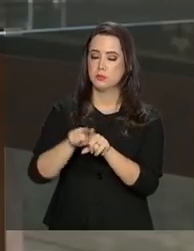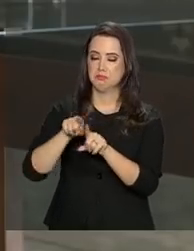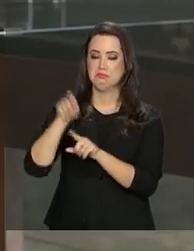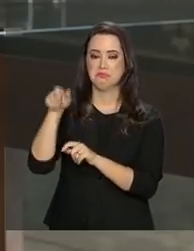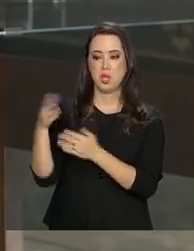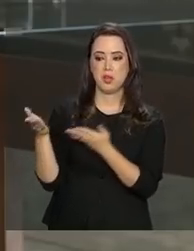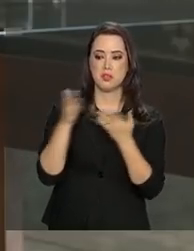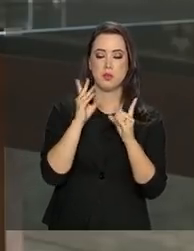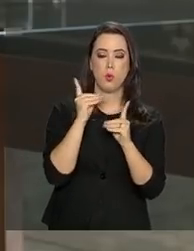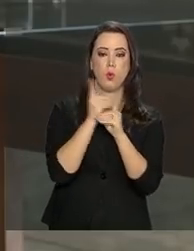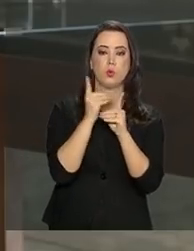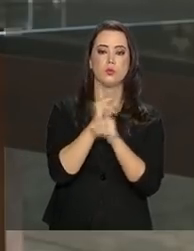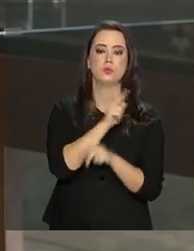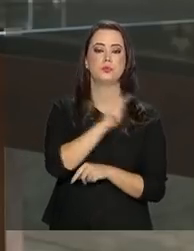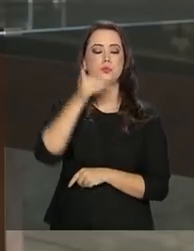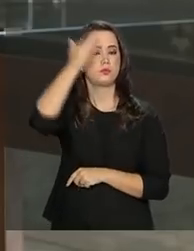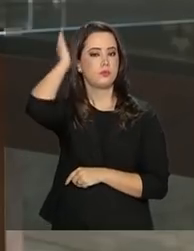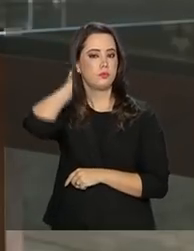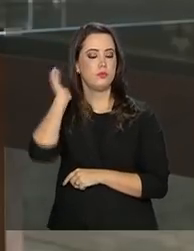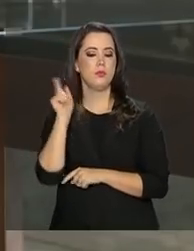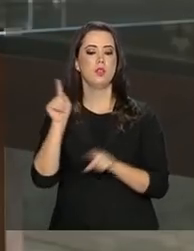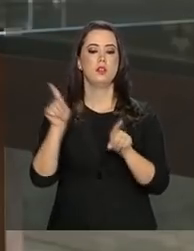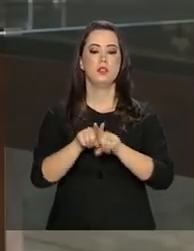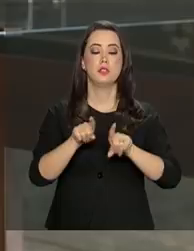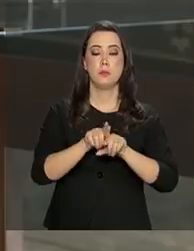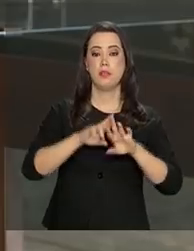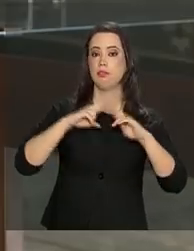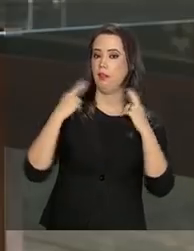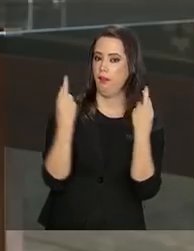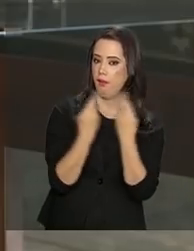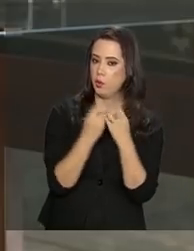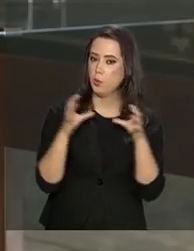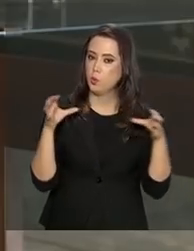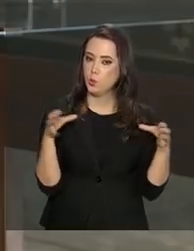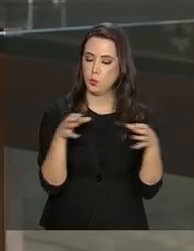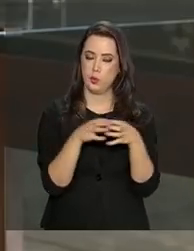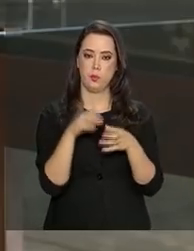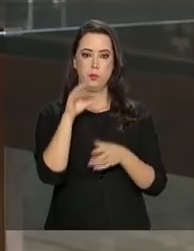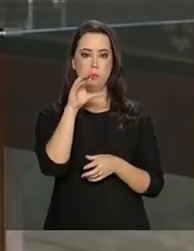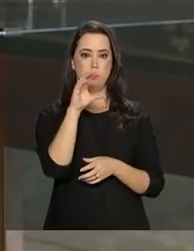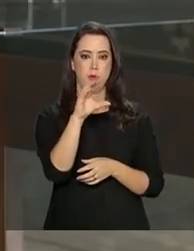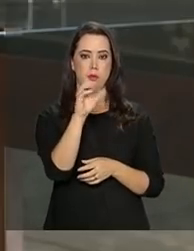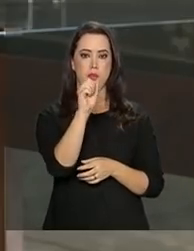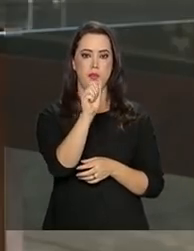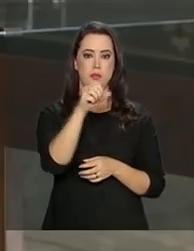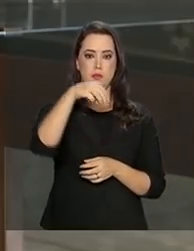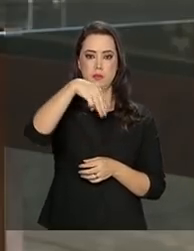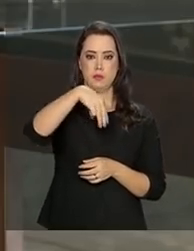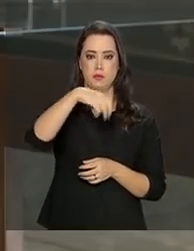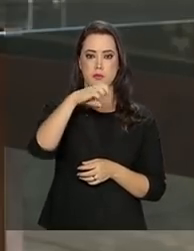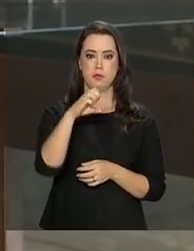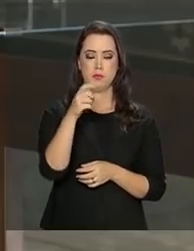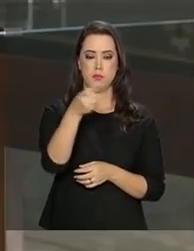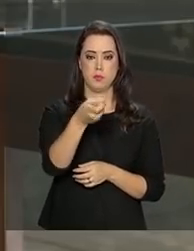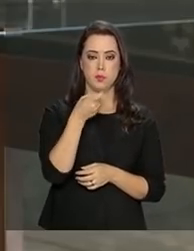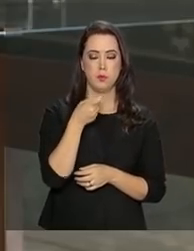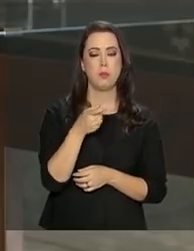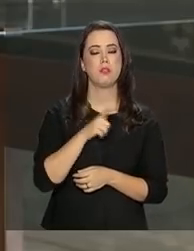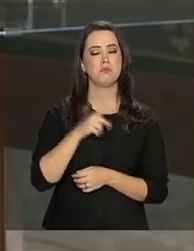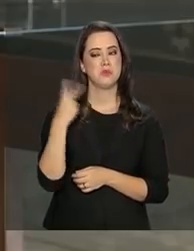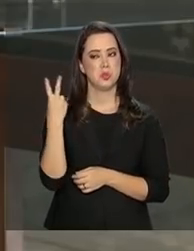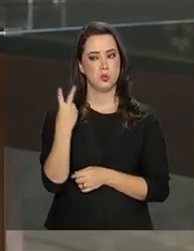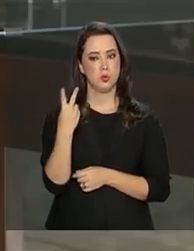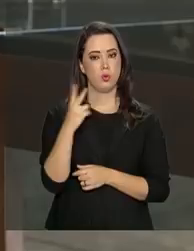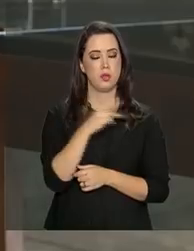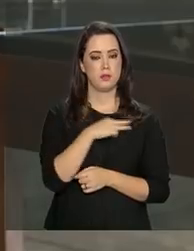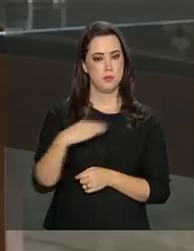do conselho da camex que a câmara de comércio exterior nesta reunião participam vários ministros dois ministros aqui hoje que são